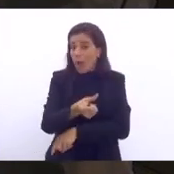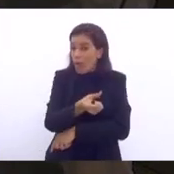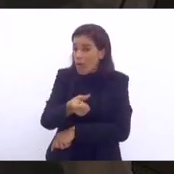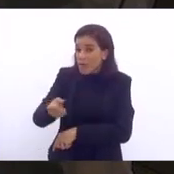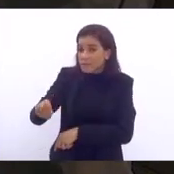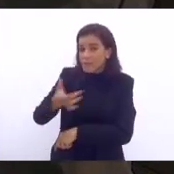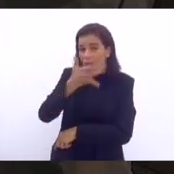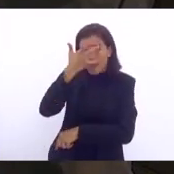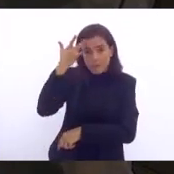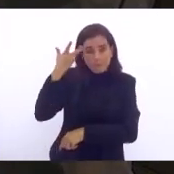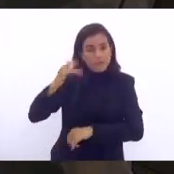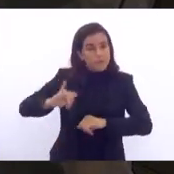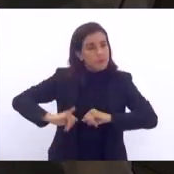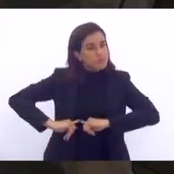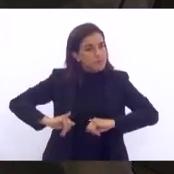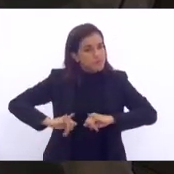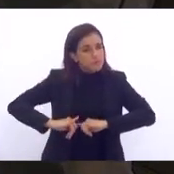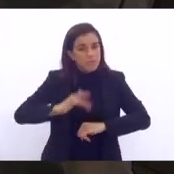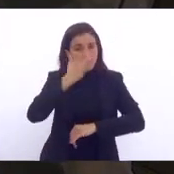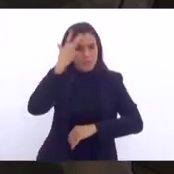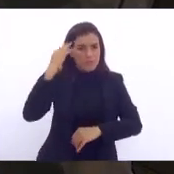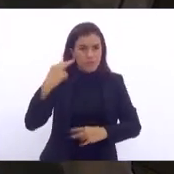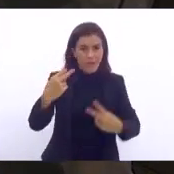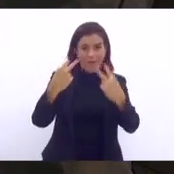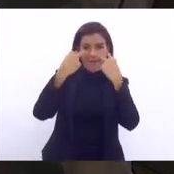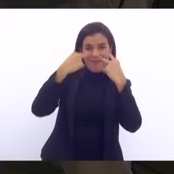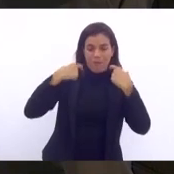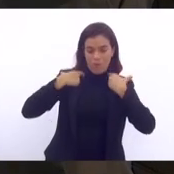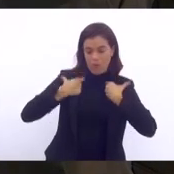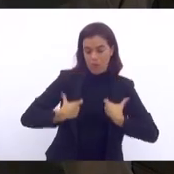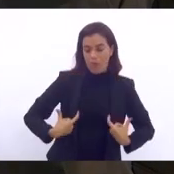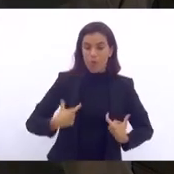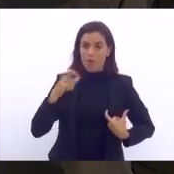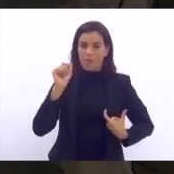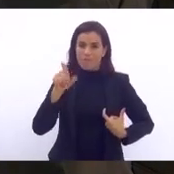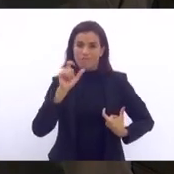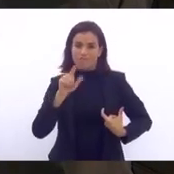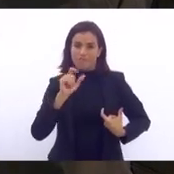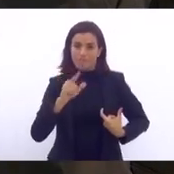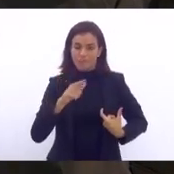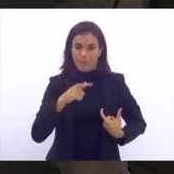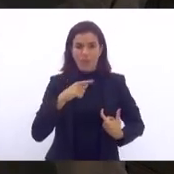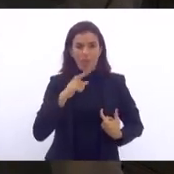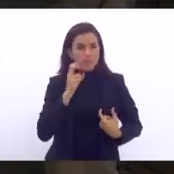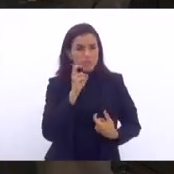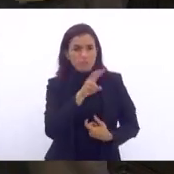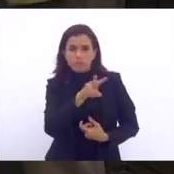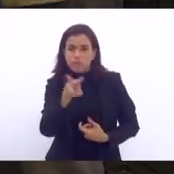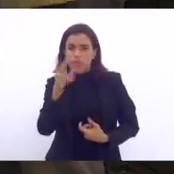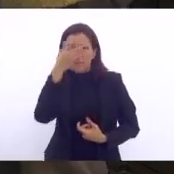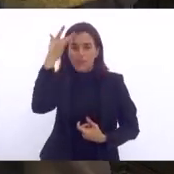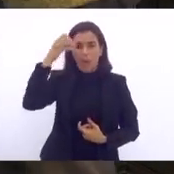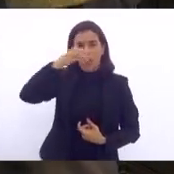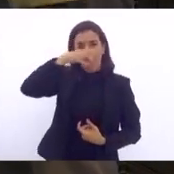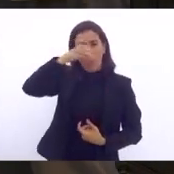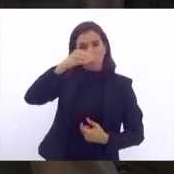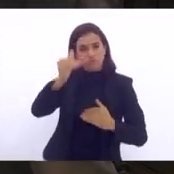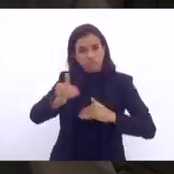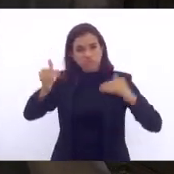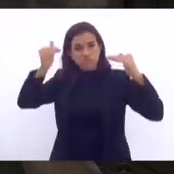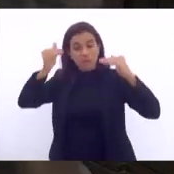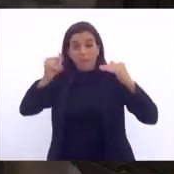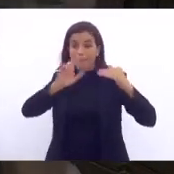de colete, enfrentando muito abuso de autoridade, mas é importante entender que no plenário é fundamental a gente